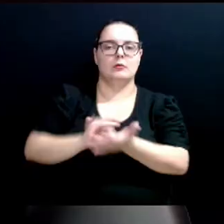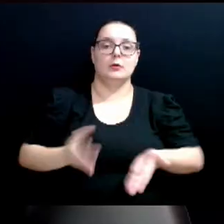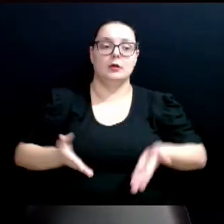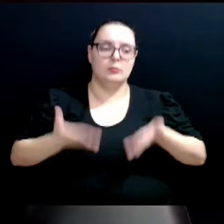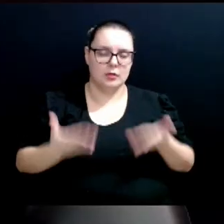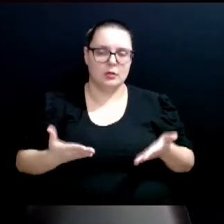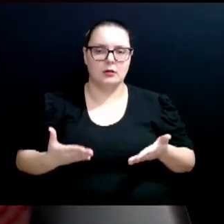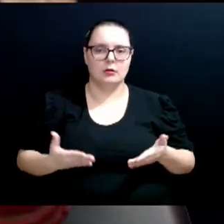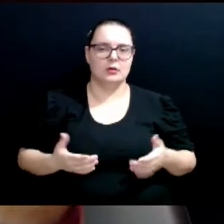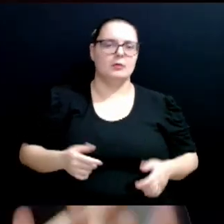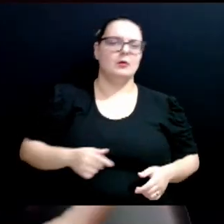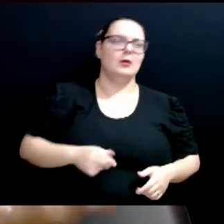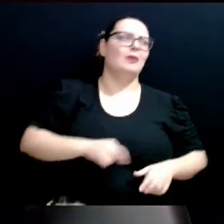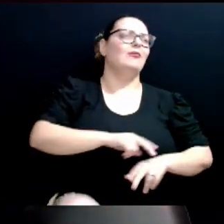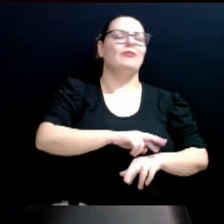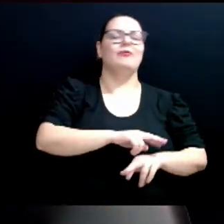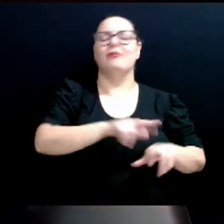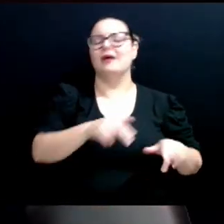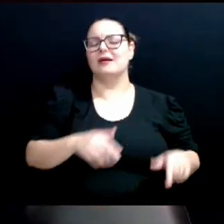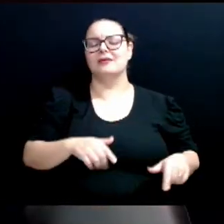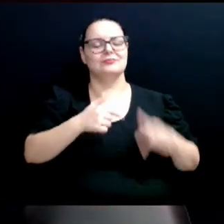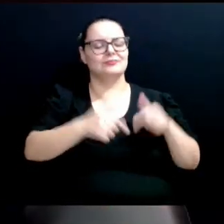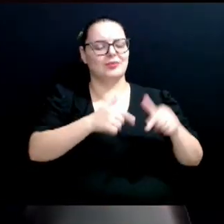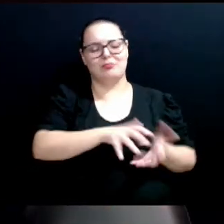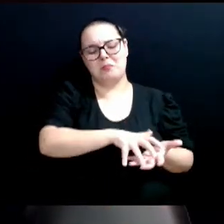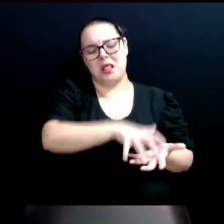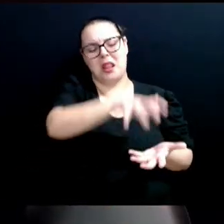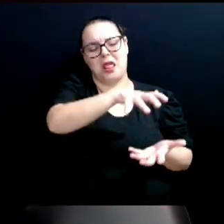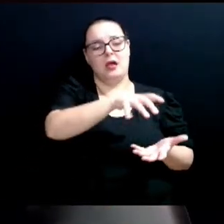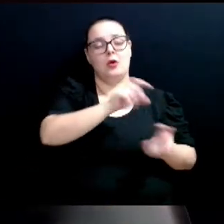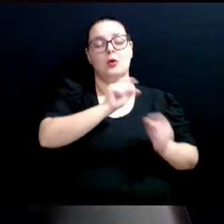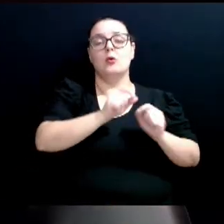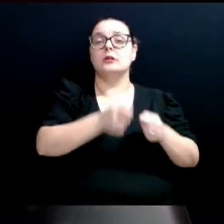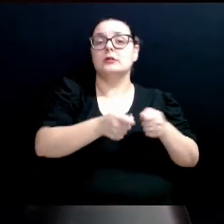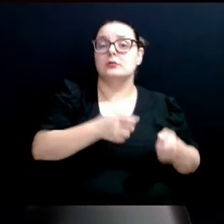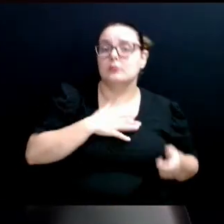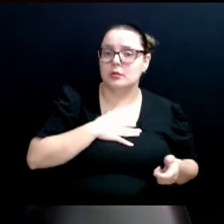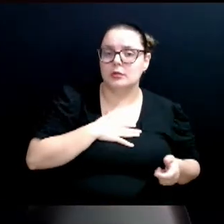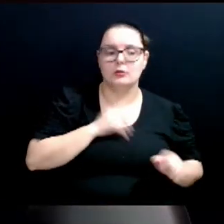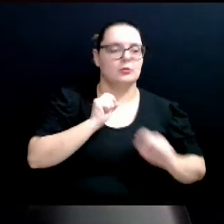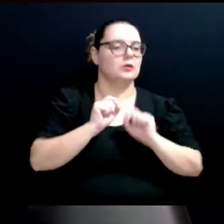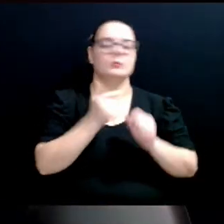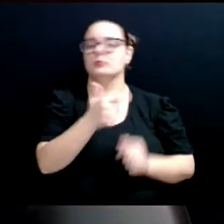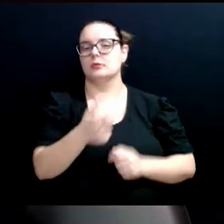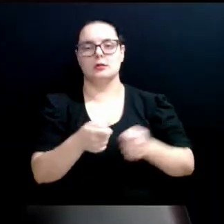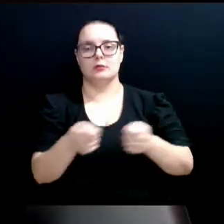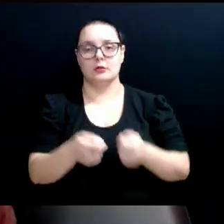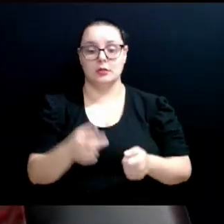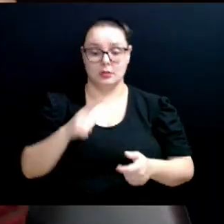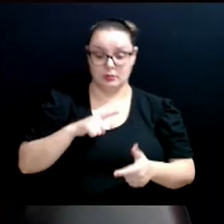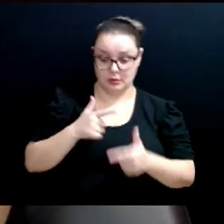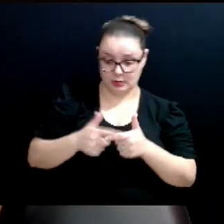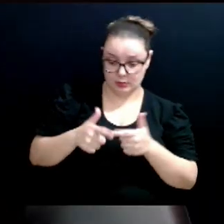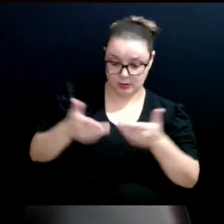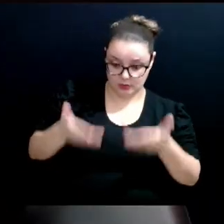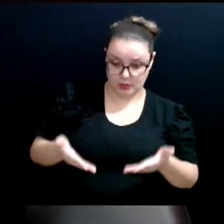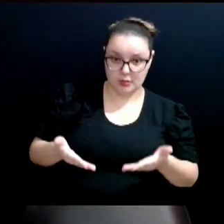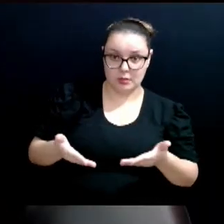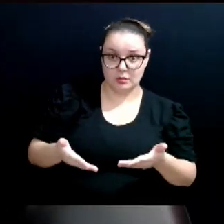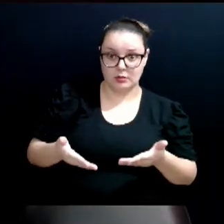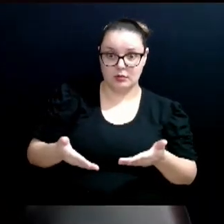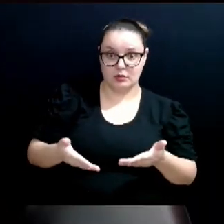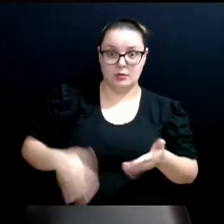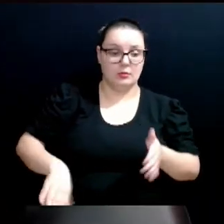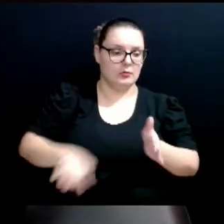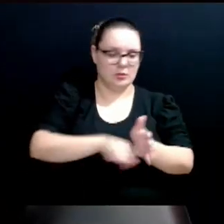no trabalho, é o que está no meu controle e o que não está no meu controle. Eu tenho um problema, eu vou só chegar para o meu chefe e vou